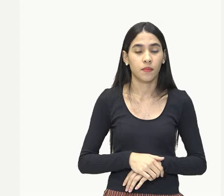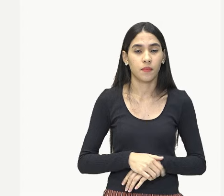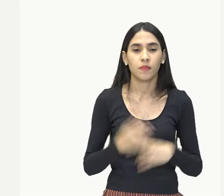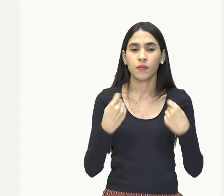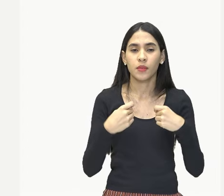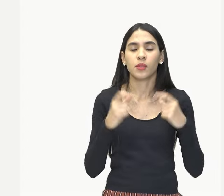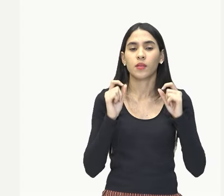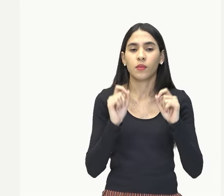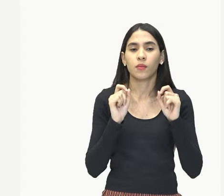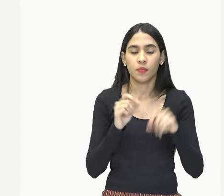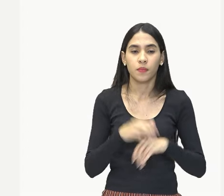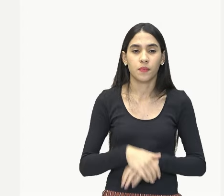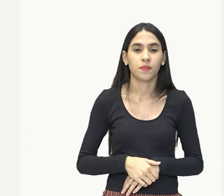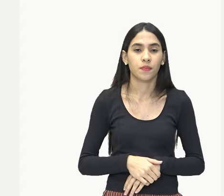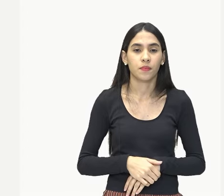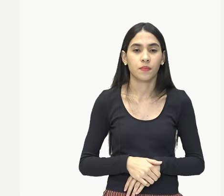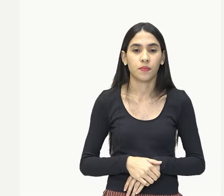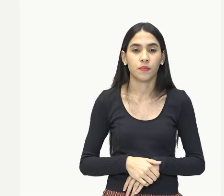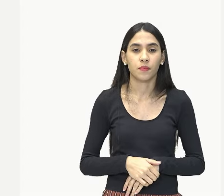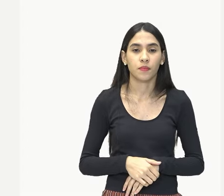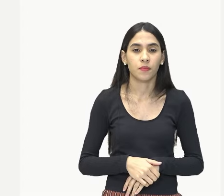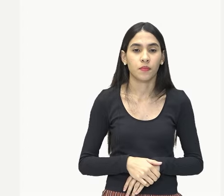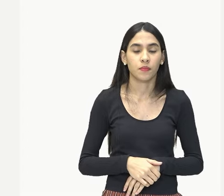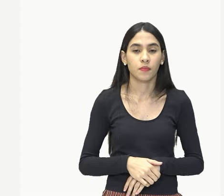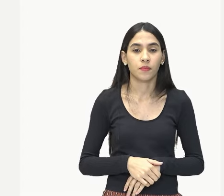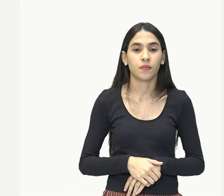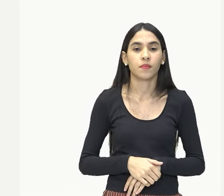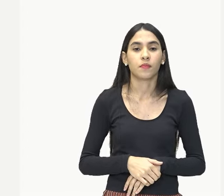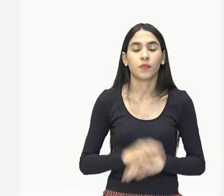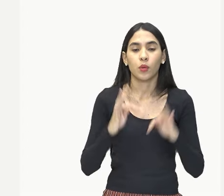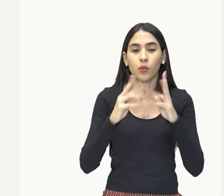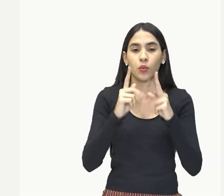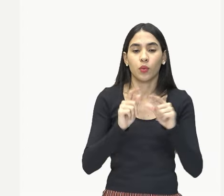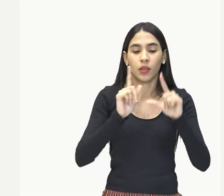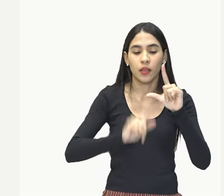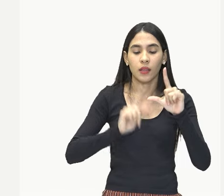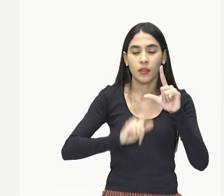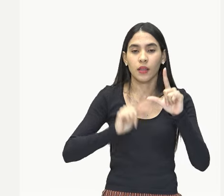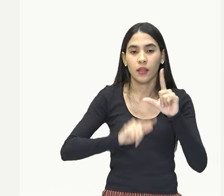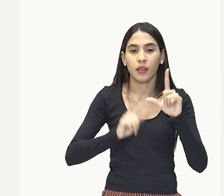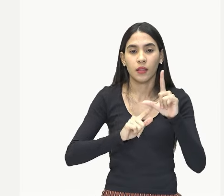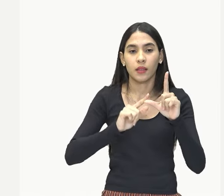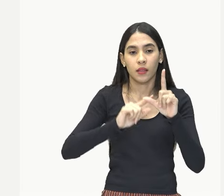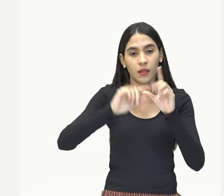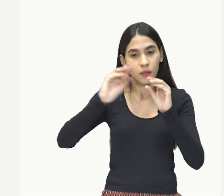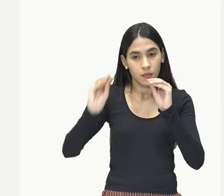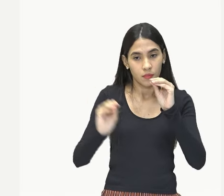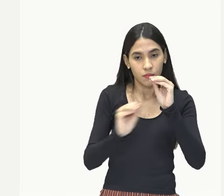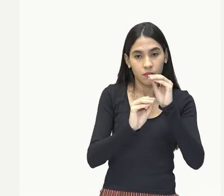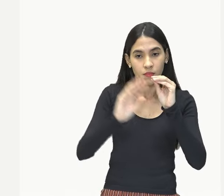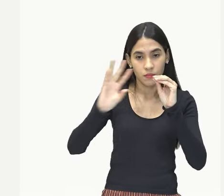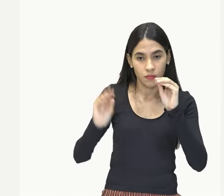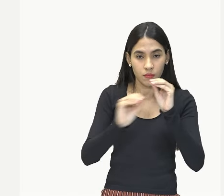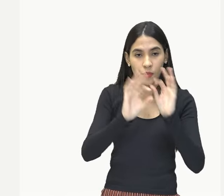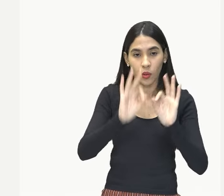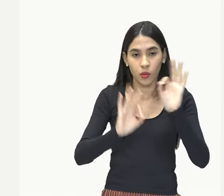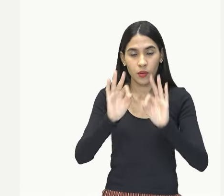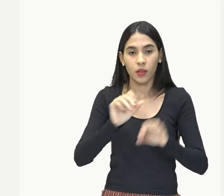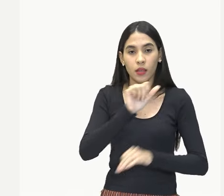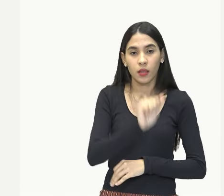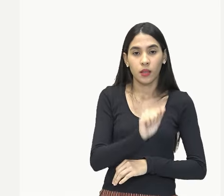fazer? Eu vou escrever todas as letras que aparecem aí compondo. Então, eu vou escrever